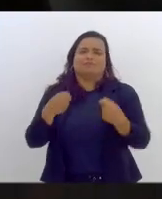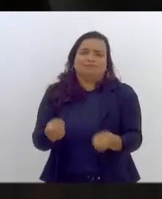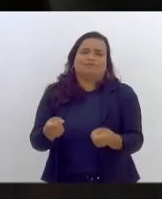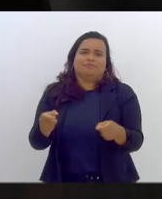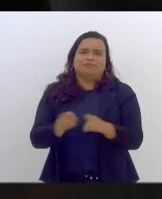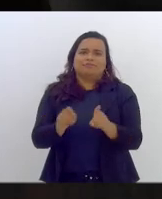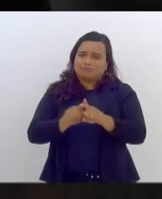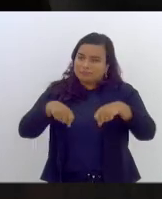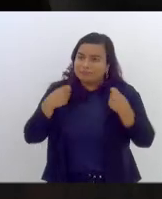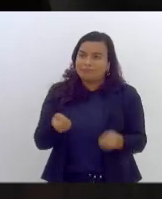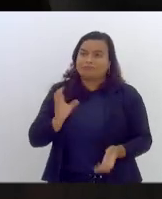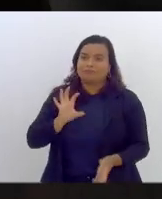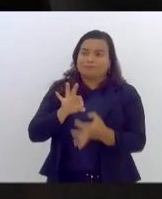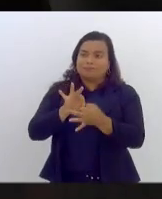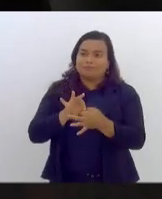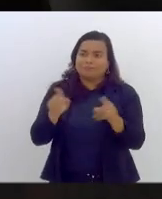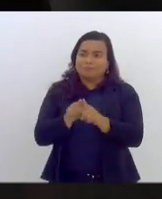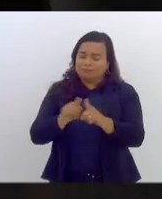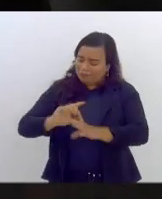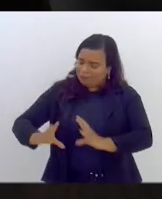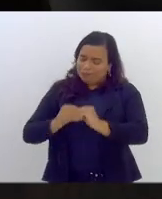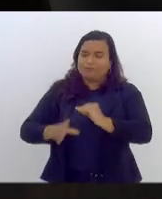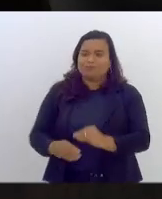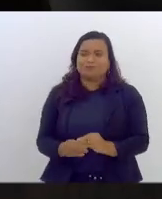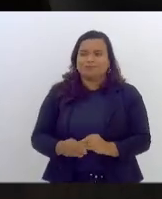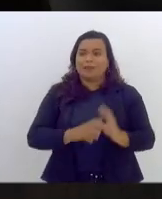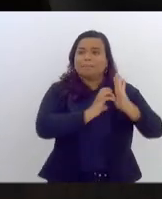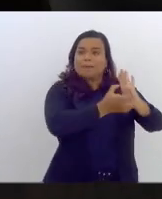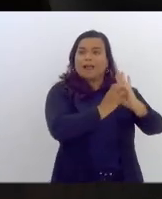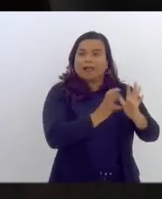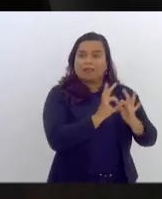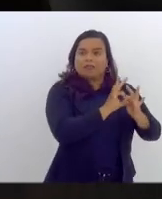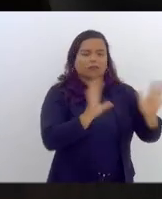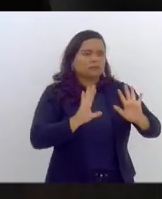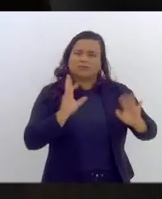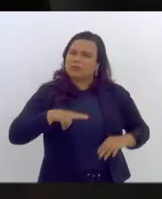buscando se integrar e agregar. Nunca foi partidário.